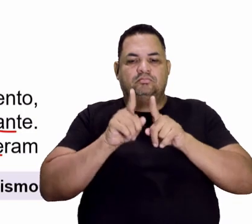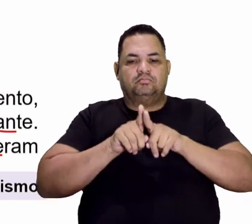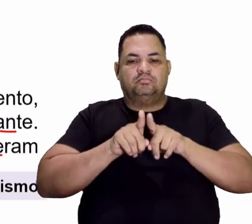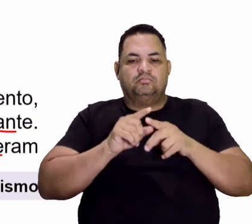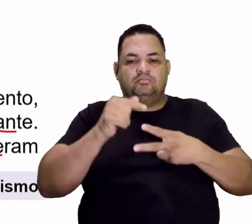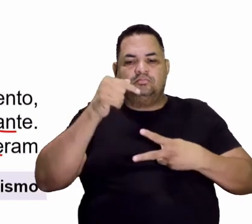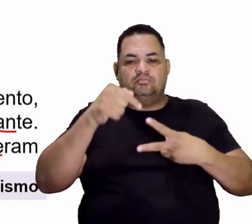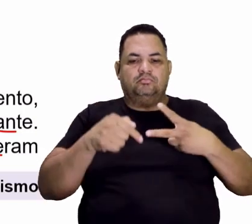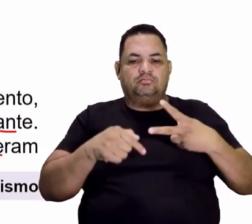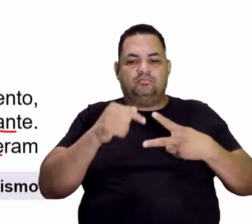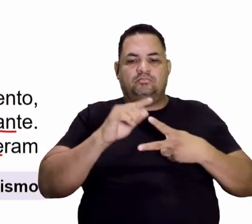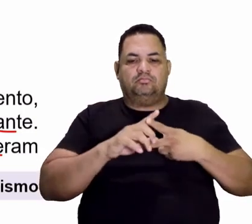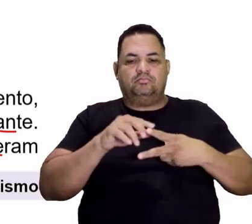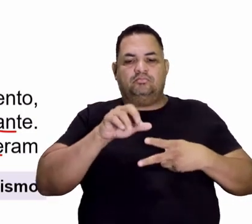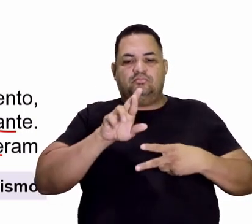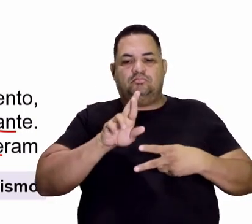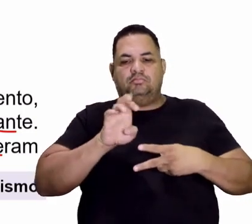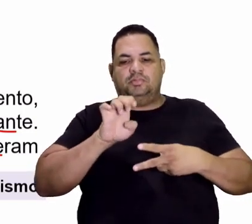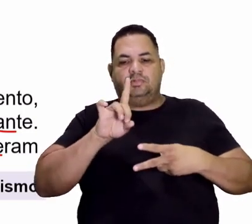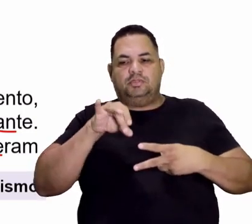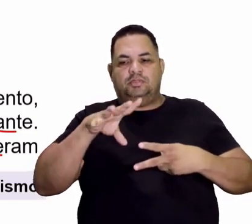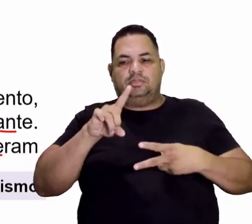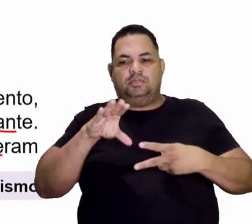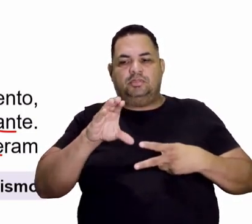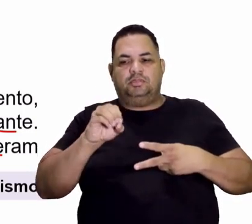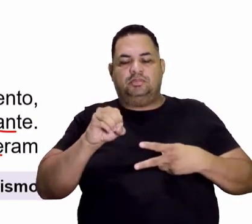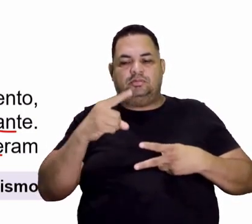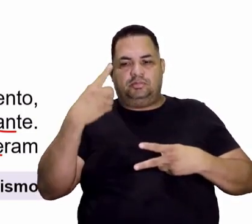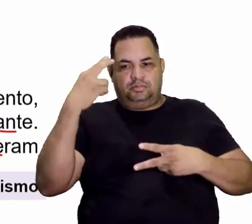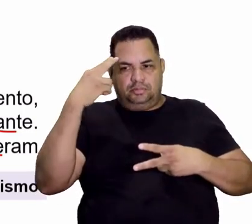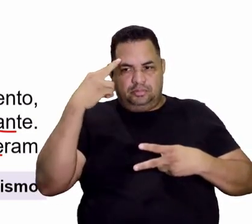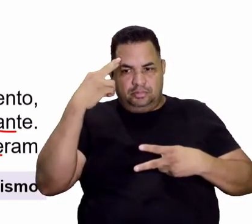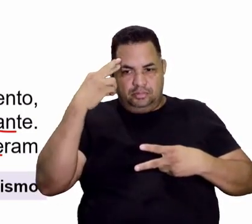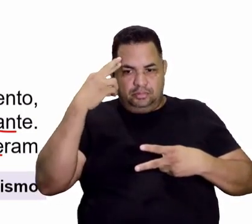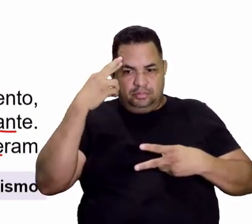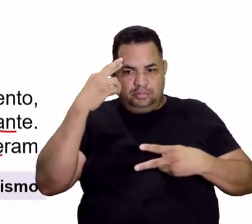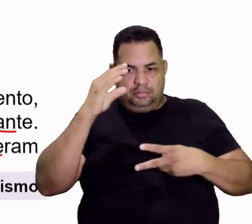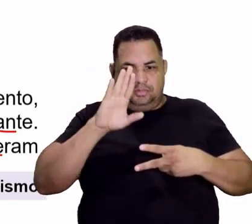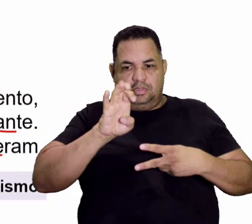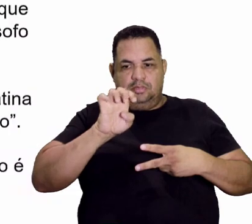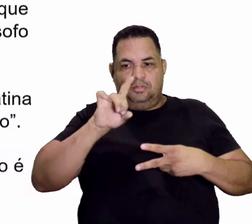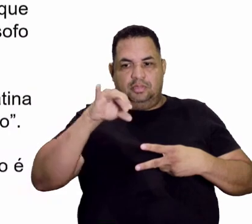correntes filosóficas, o racionalismo e o empirismo.